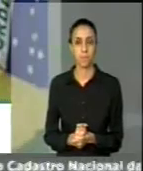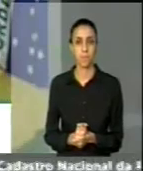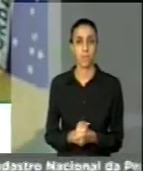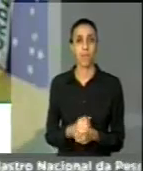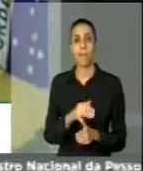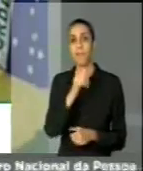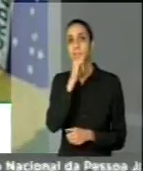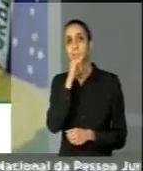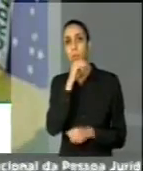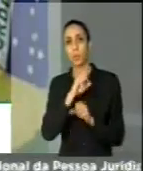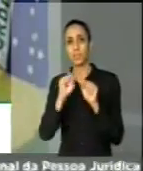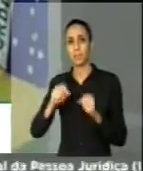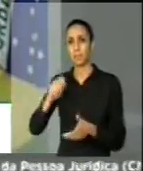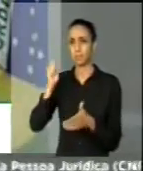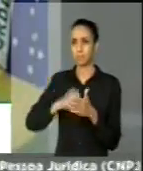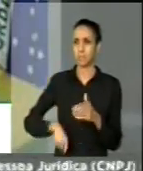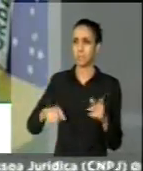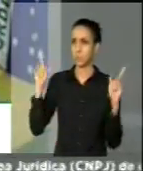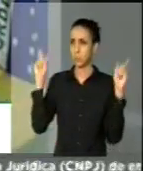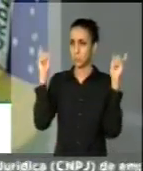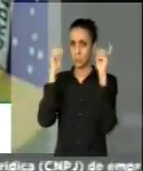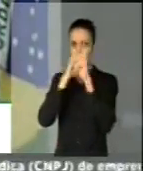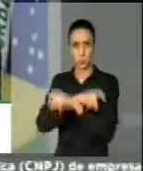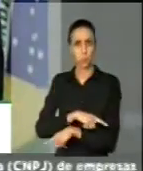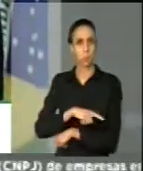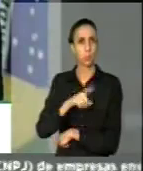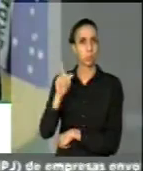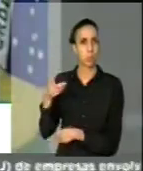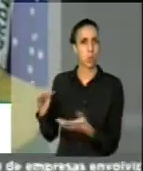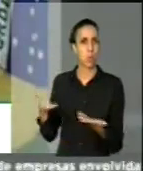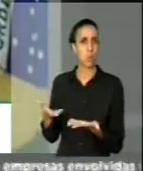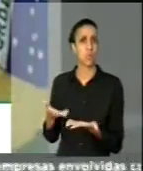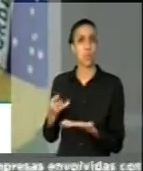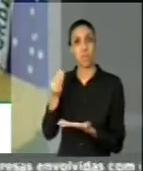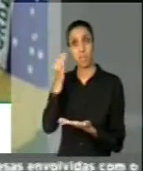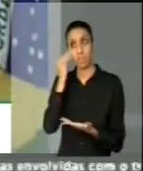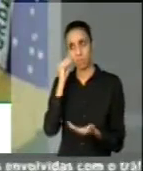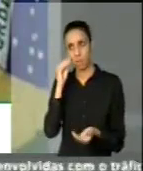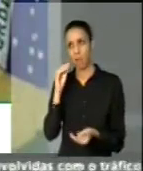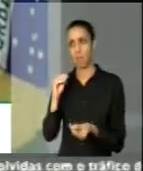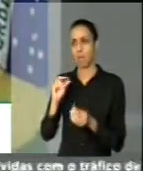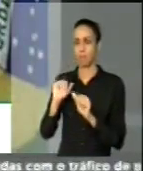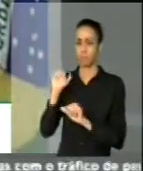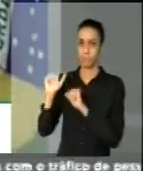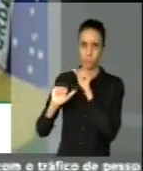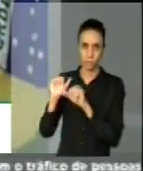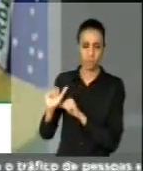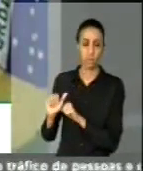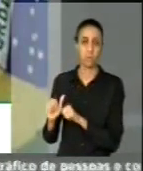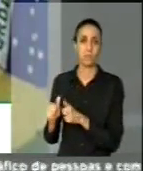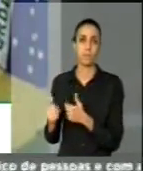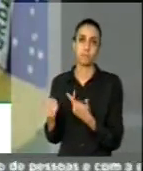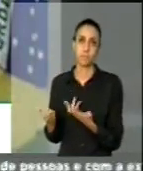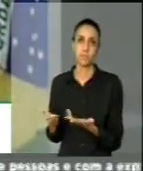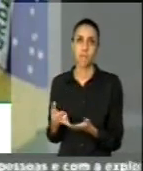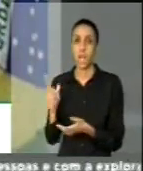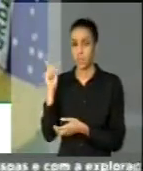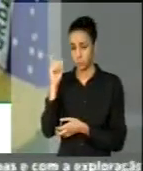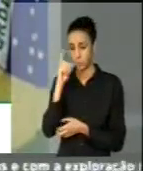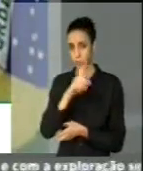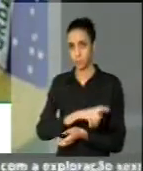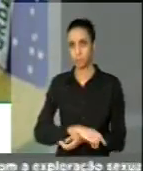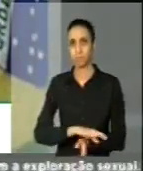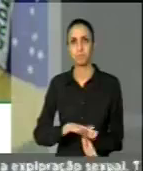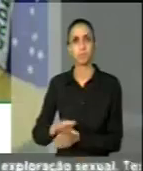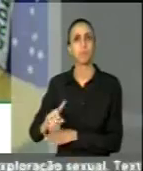sistema tributário complexo, anárquico, né, que é hoje, que nós estamos trabalhando para desmontar essa estrutura de iniquidade. Além disso, trabalhamos